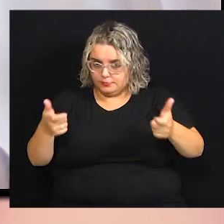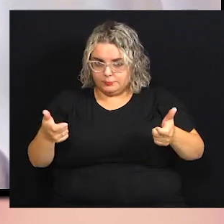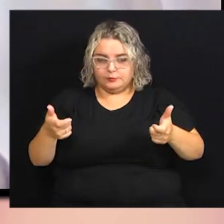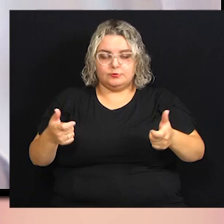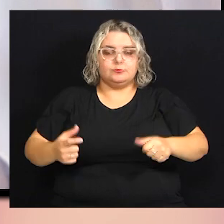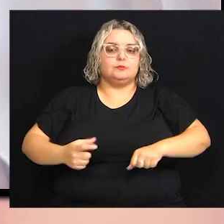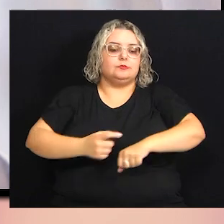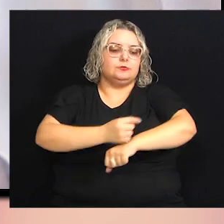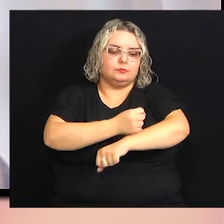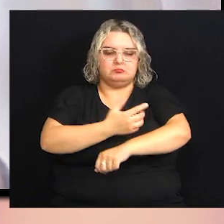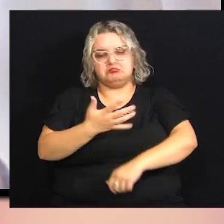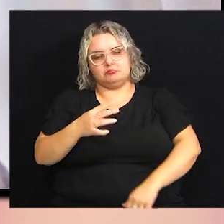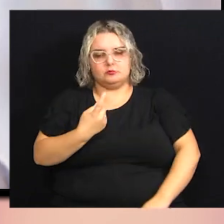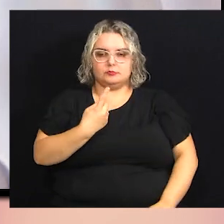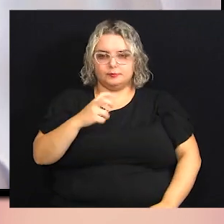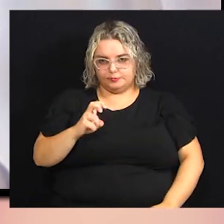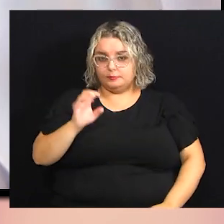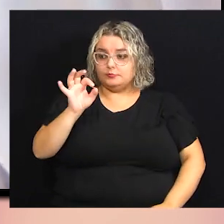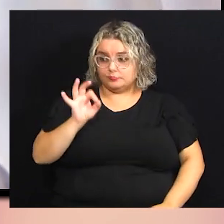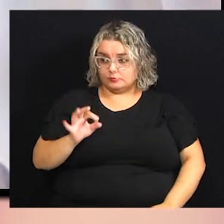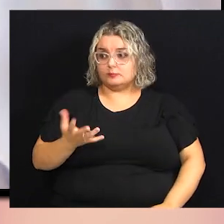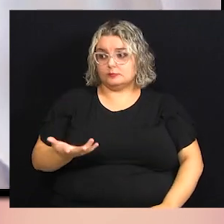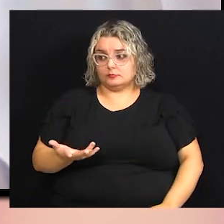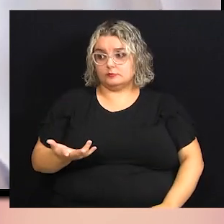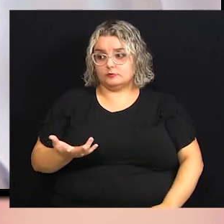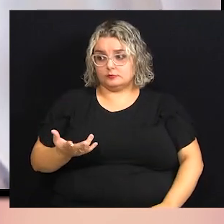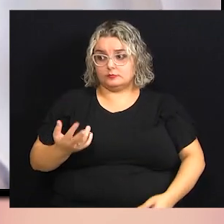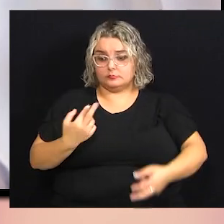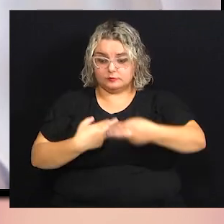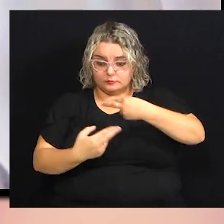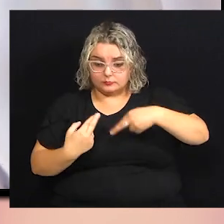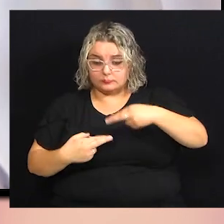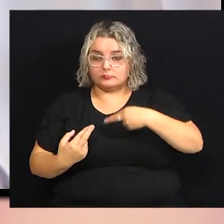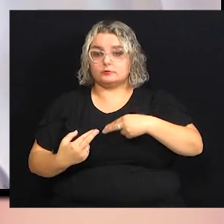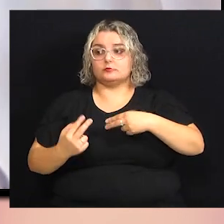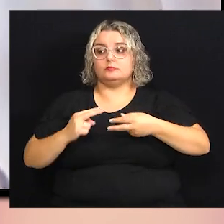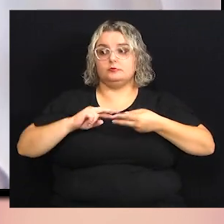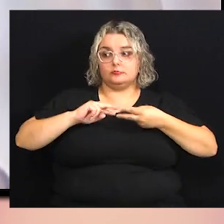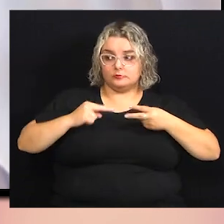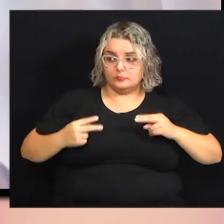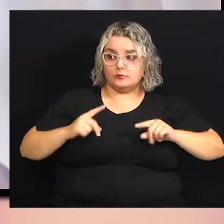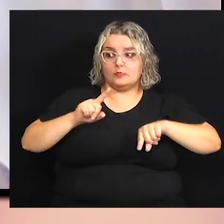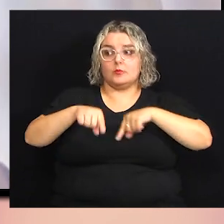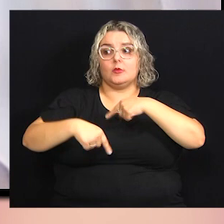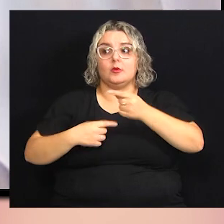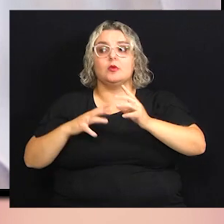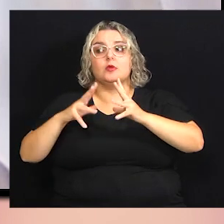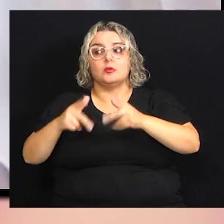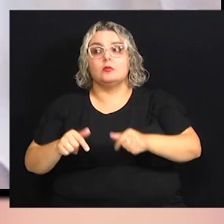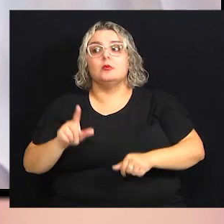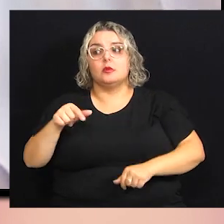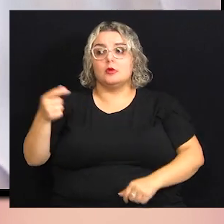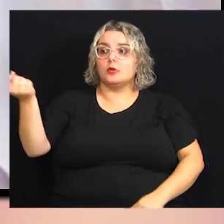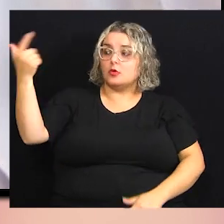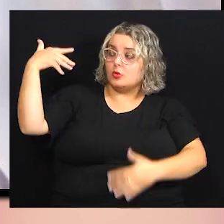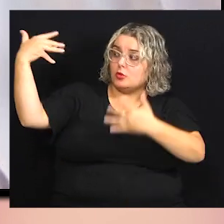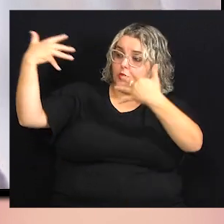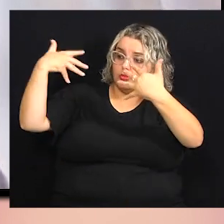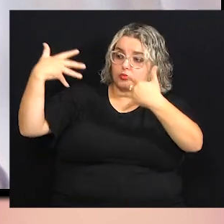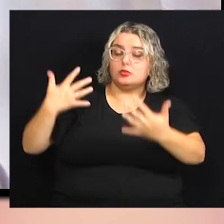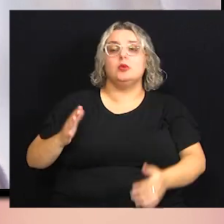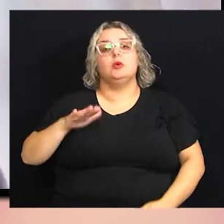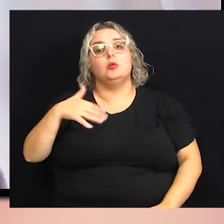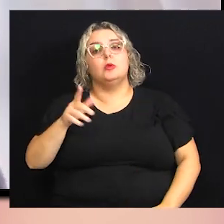maioria, câncer de pele, cerca de 15% estão relacionados à parte genética, os outros todos é essa exposição